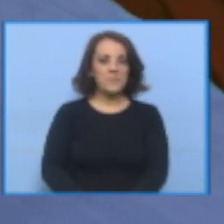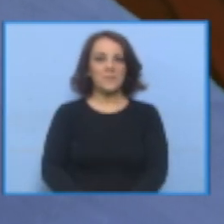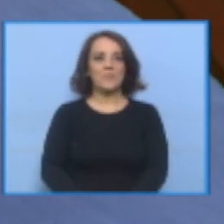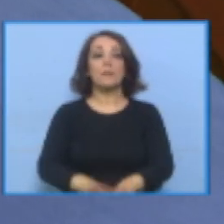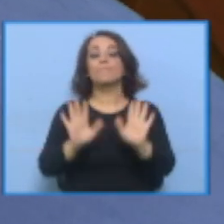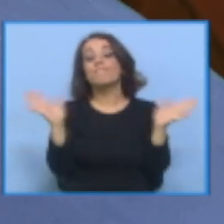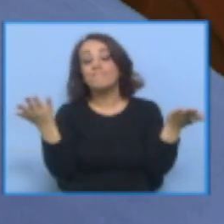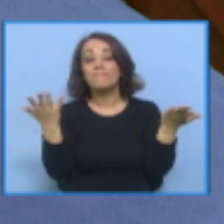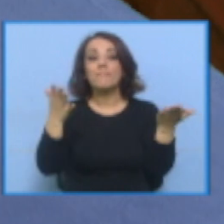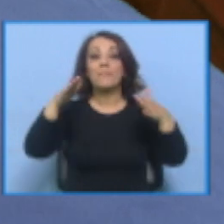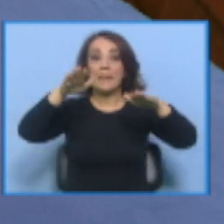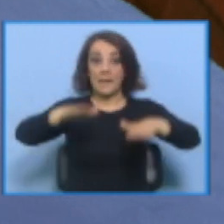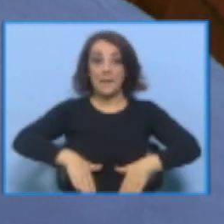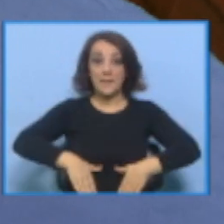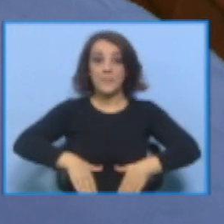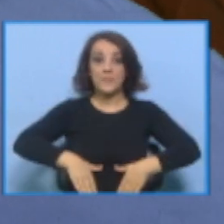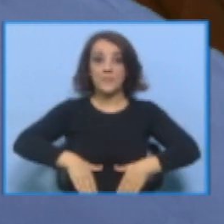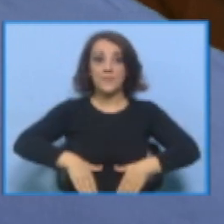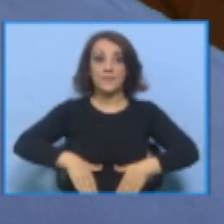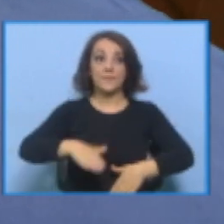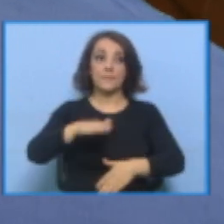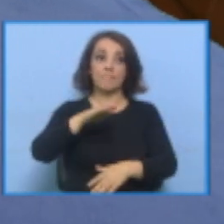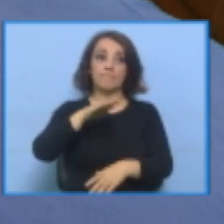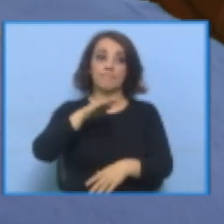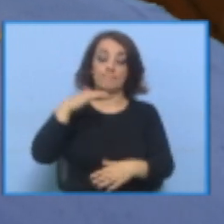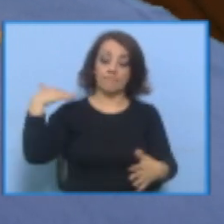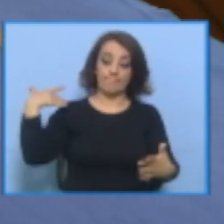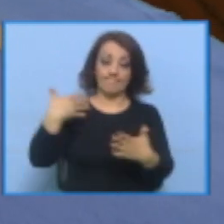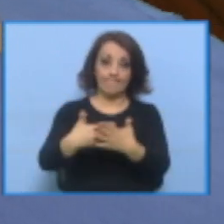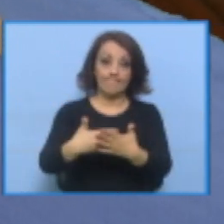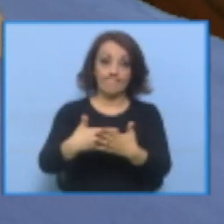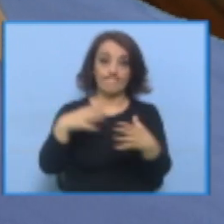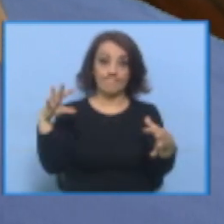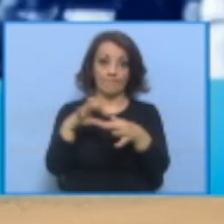As greves, o que tem acontecido ultimamente em relação às